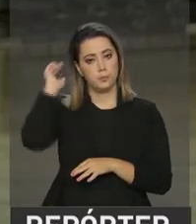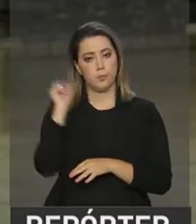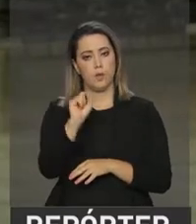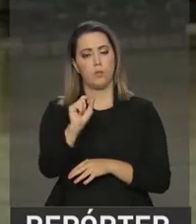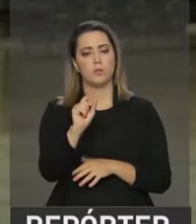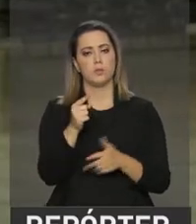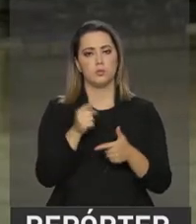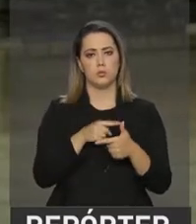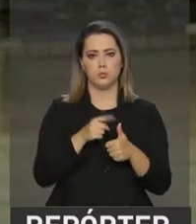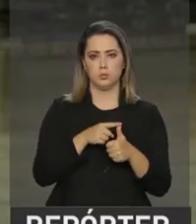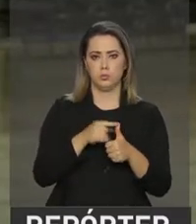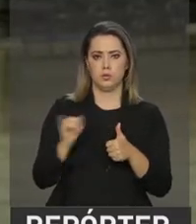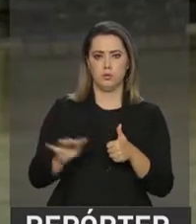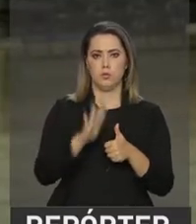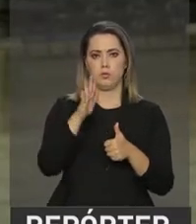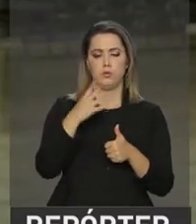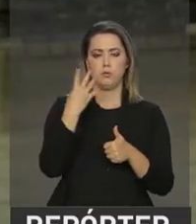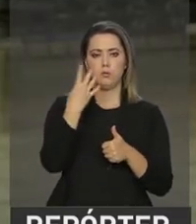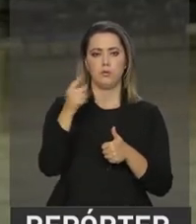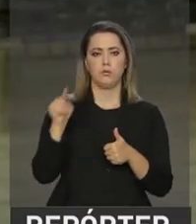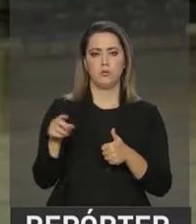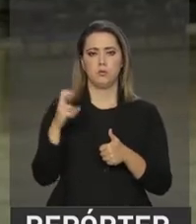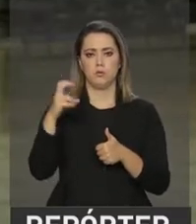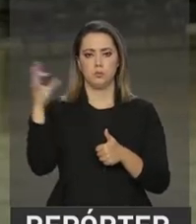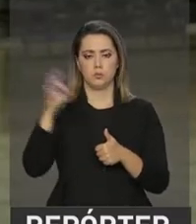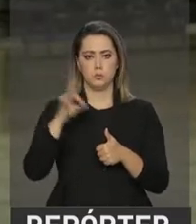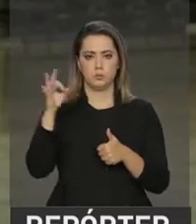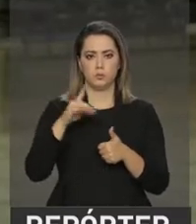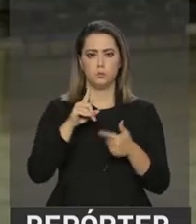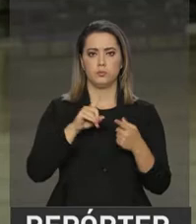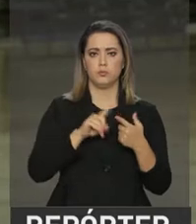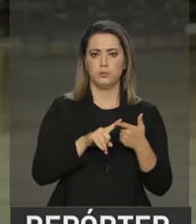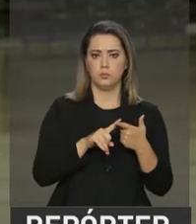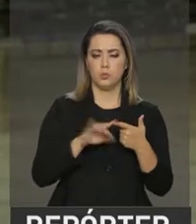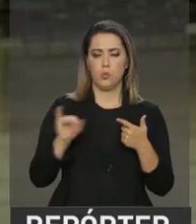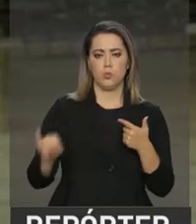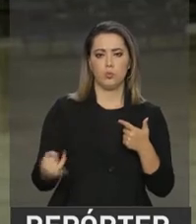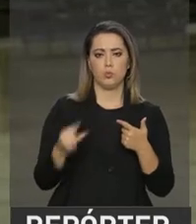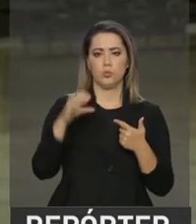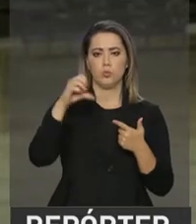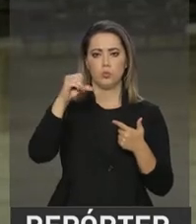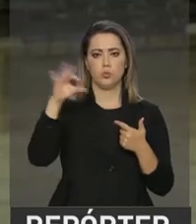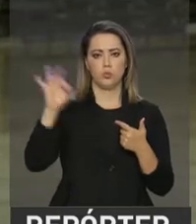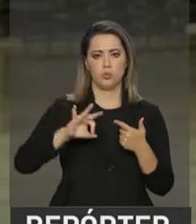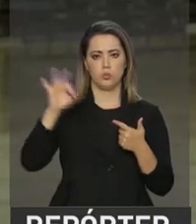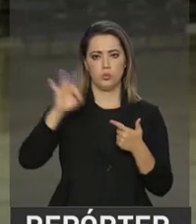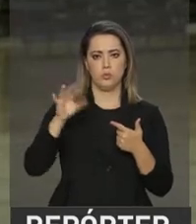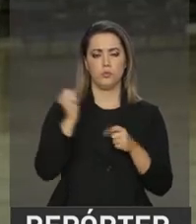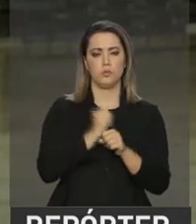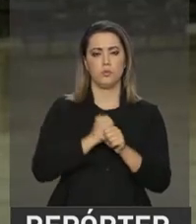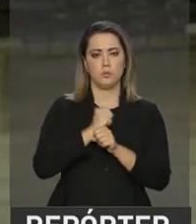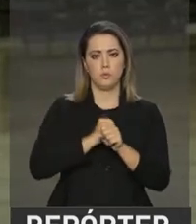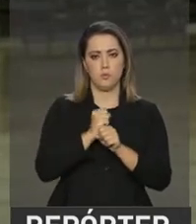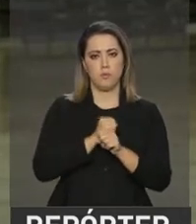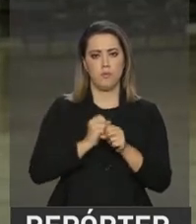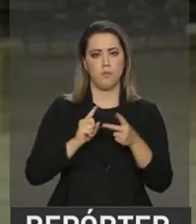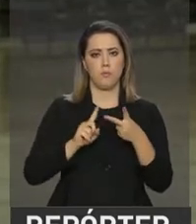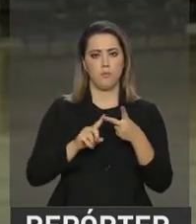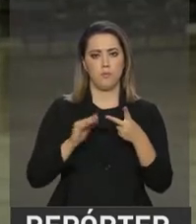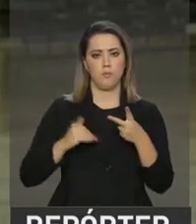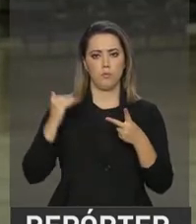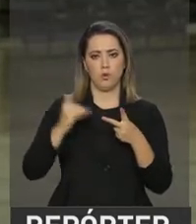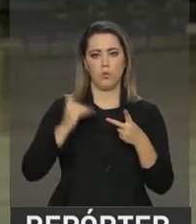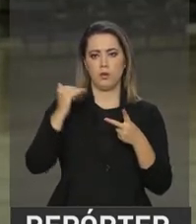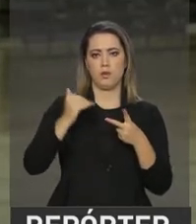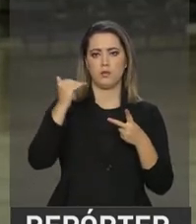para o ano presente de 4 6 por cento uma taxa básica de juros de 9% ao ano um crescimento do